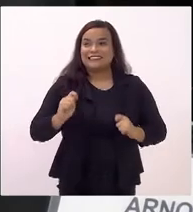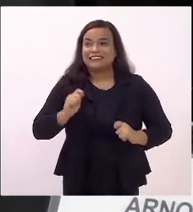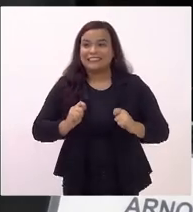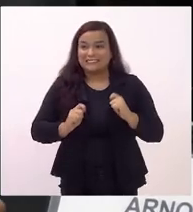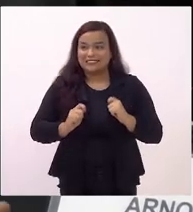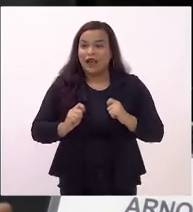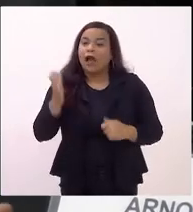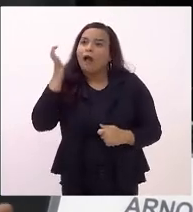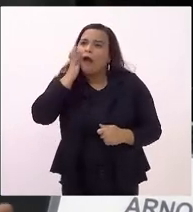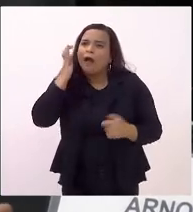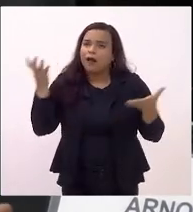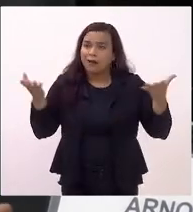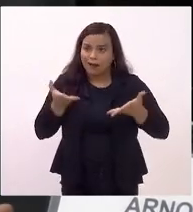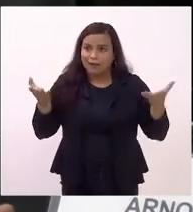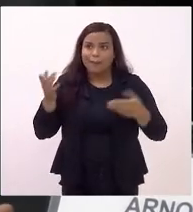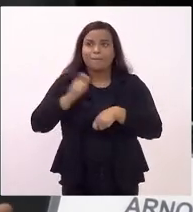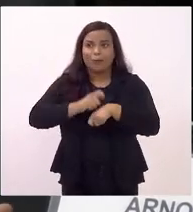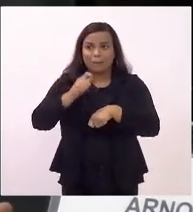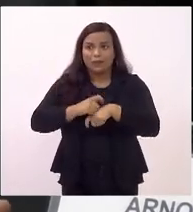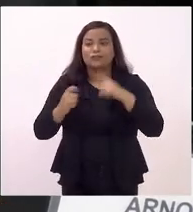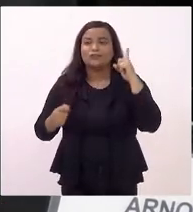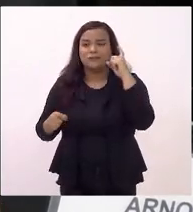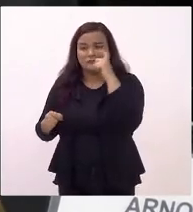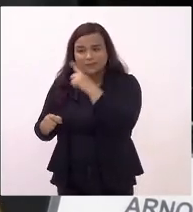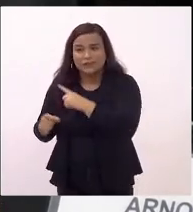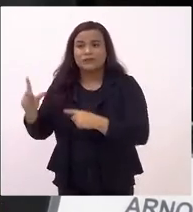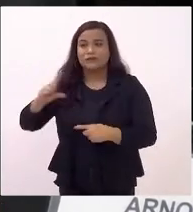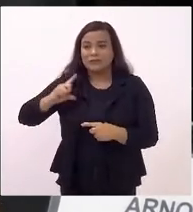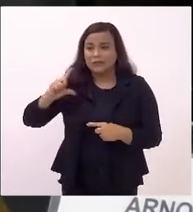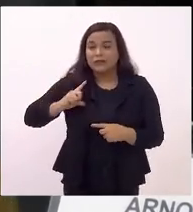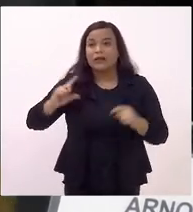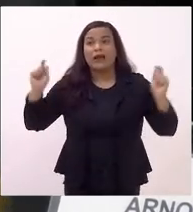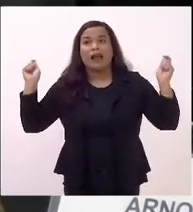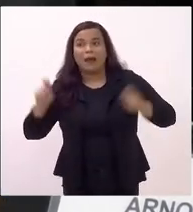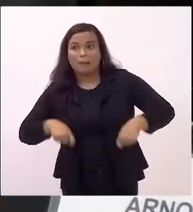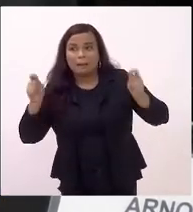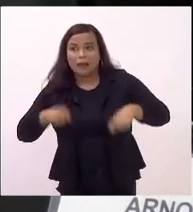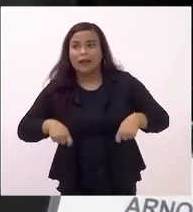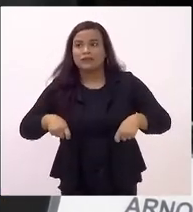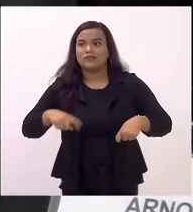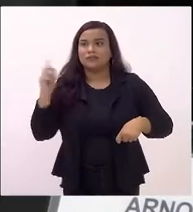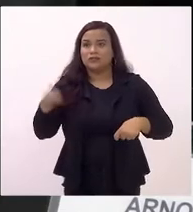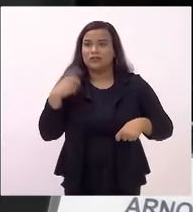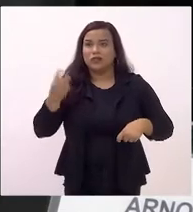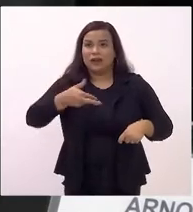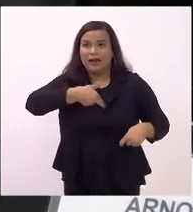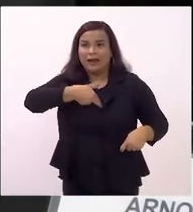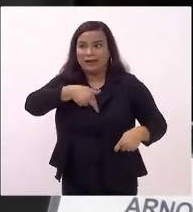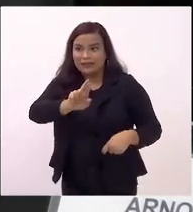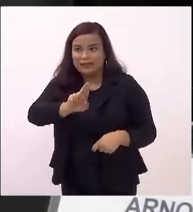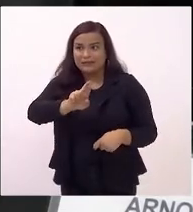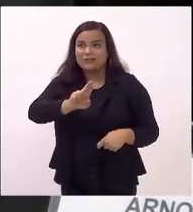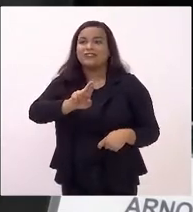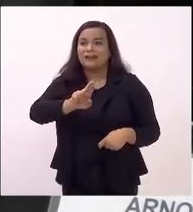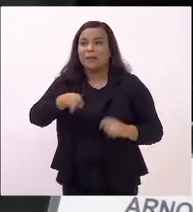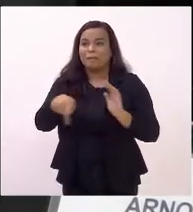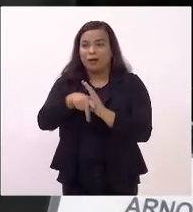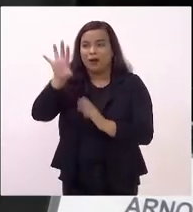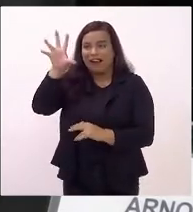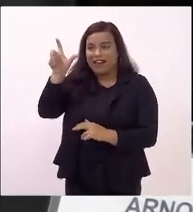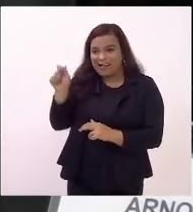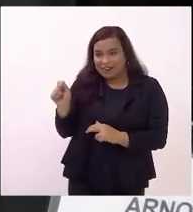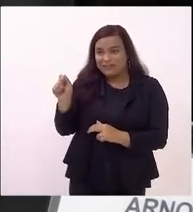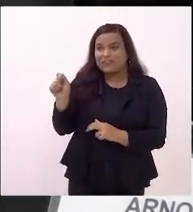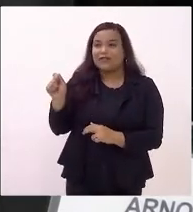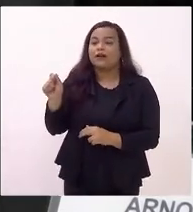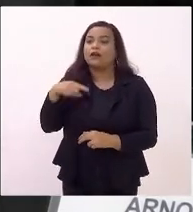no momento em que nós estamos vivendo, a capacidade que nós, na nossa religião de matriz africana, temos